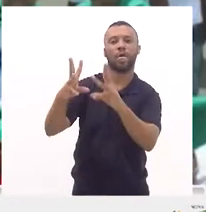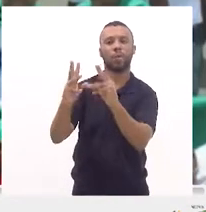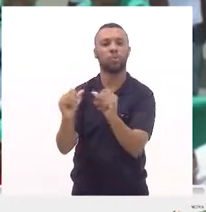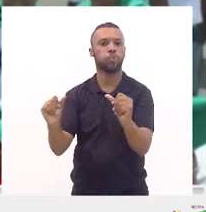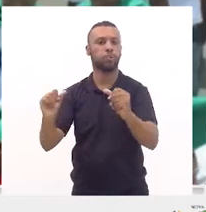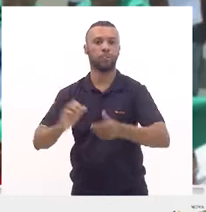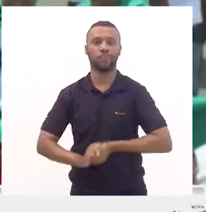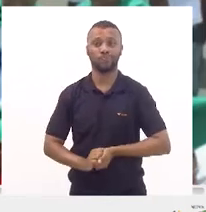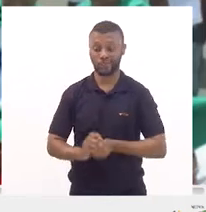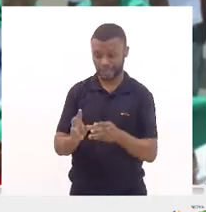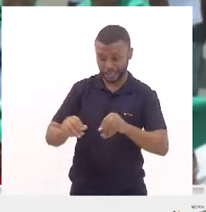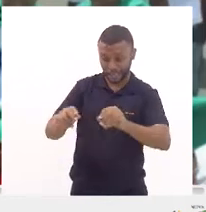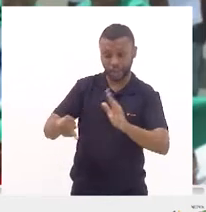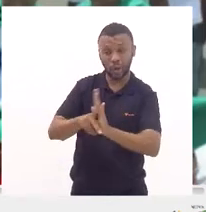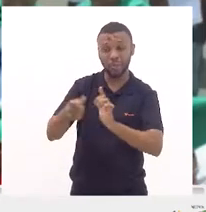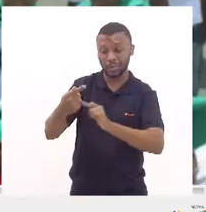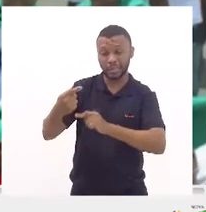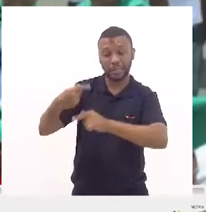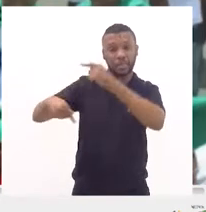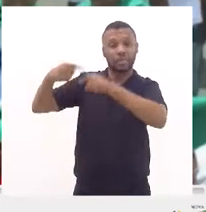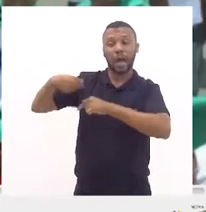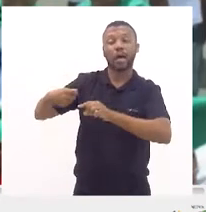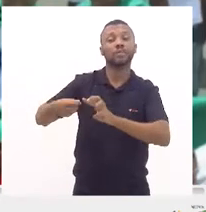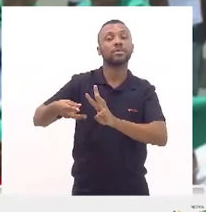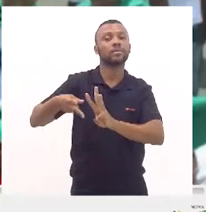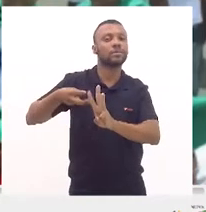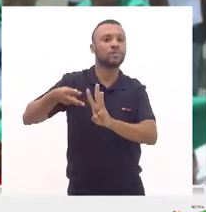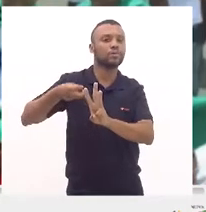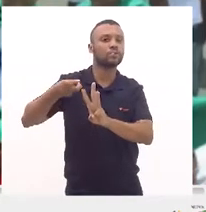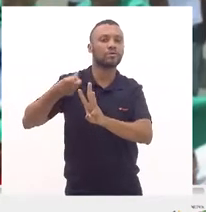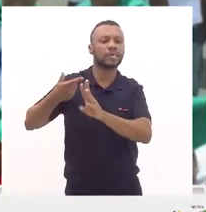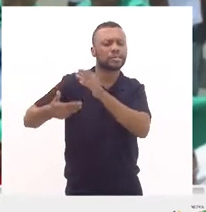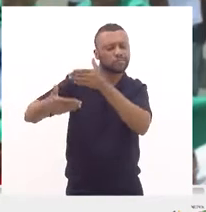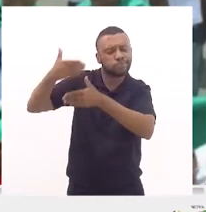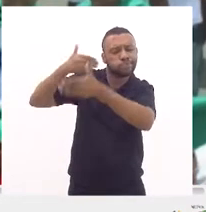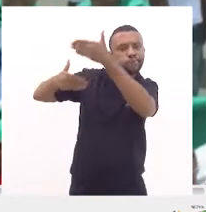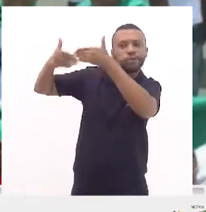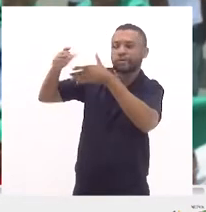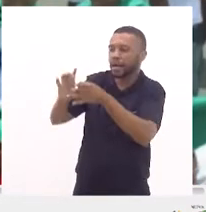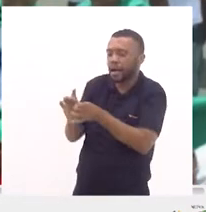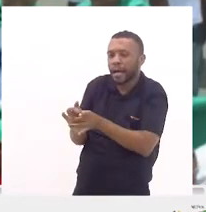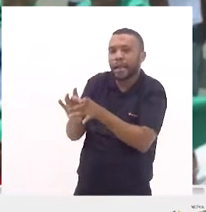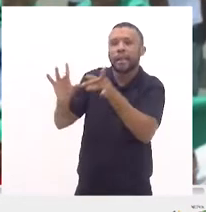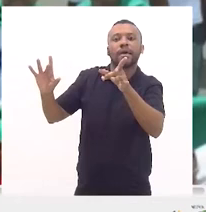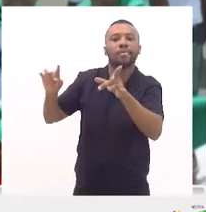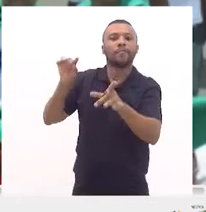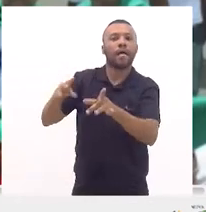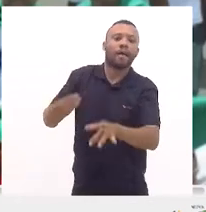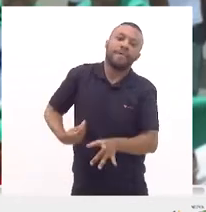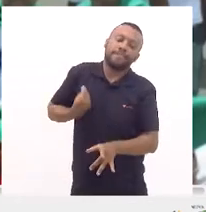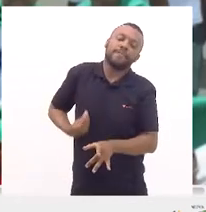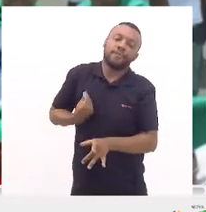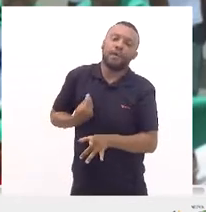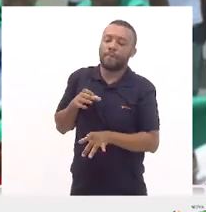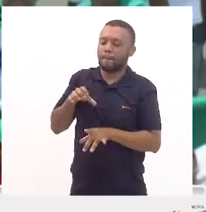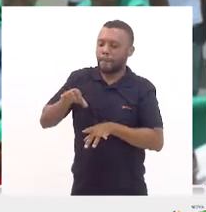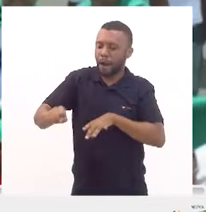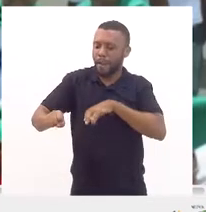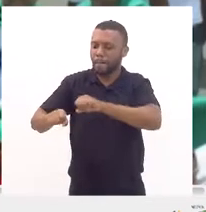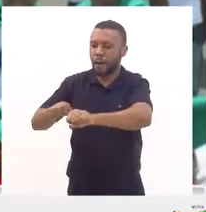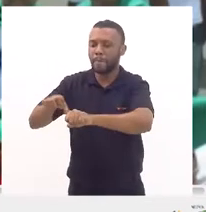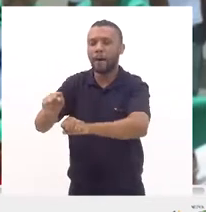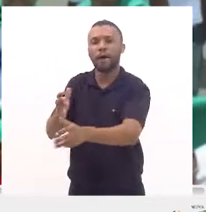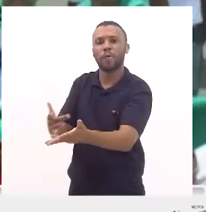de nossos ancestrais índios, que no passado, livres, viviam de coletar aquilo que